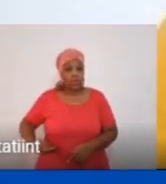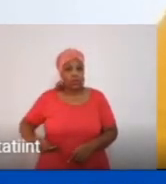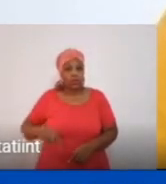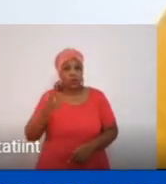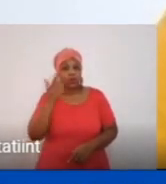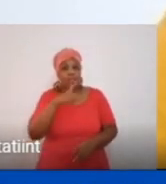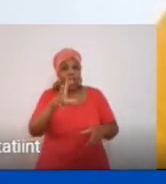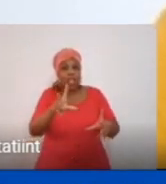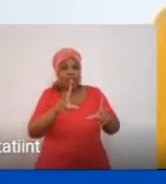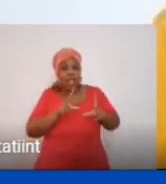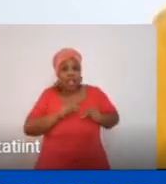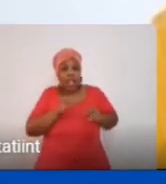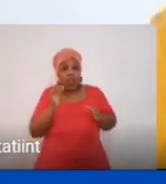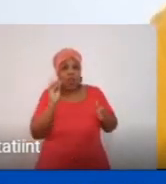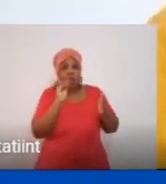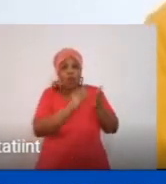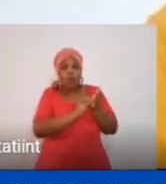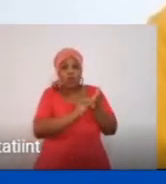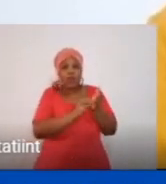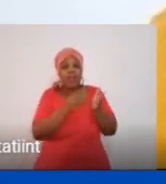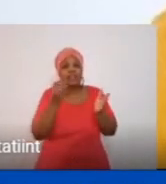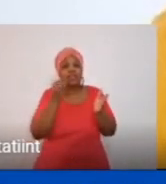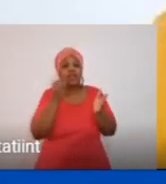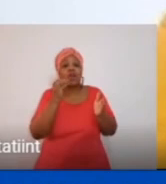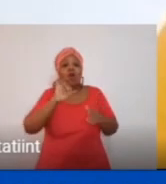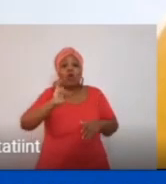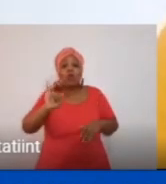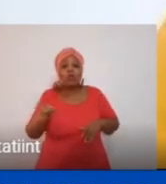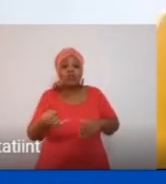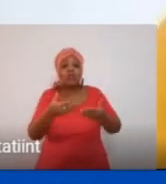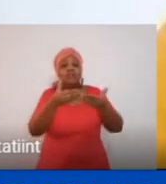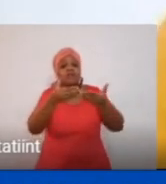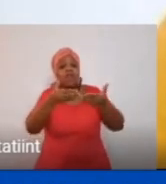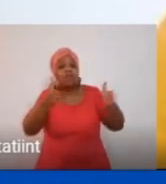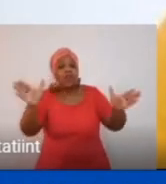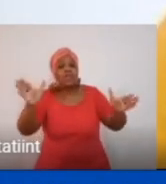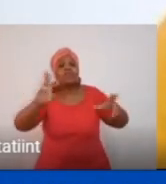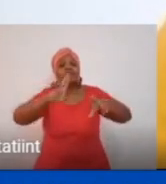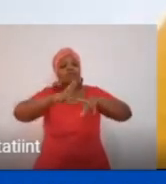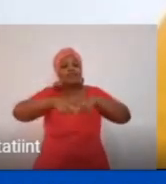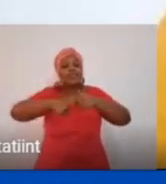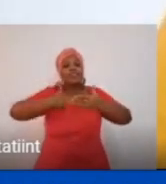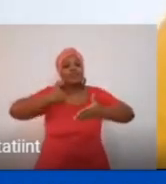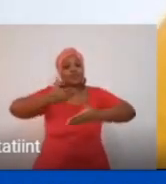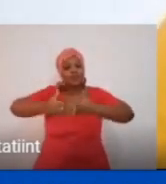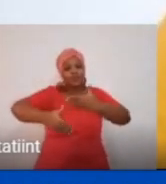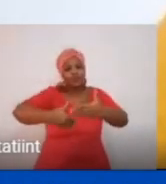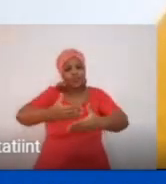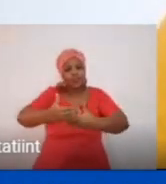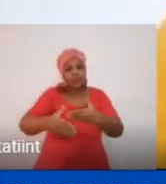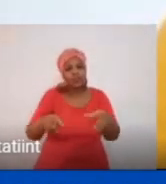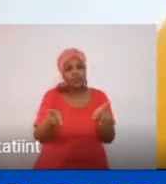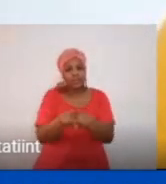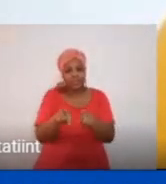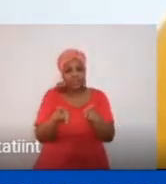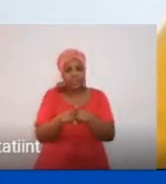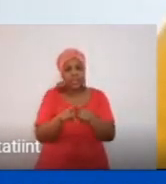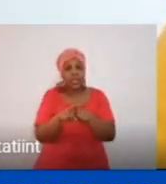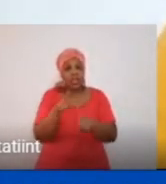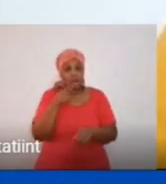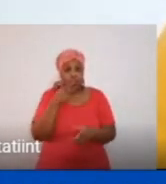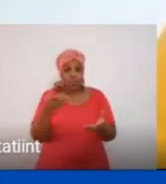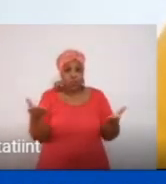incorporar no, nas oportunidades abertas por um processo regulatório das substâncias hoje tornadas